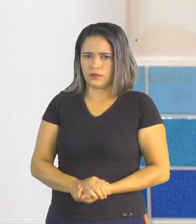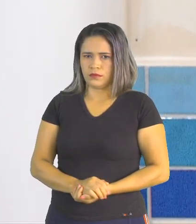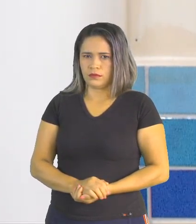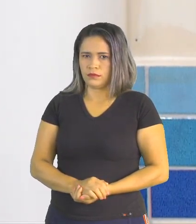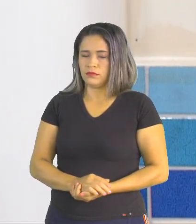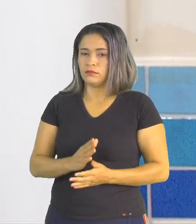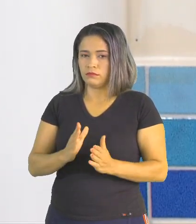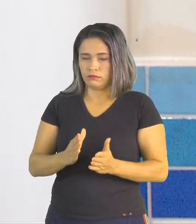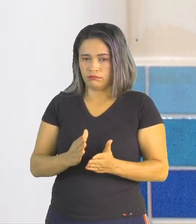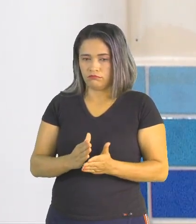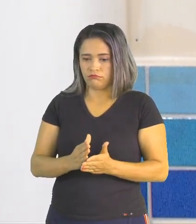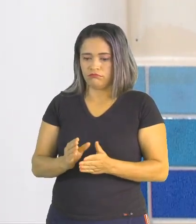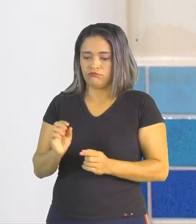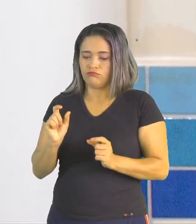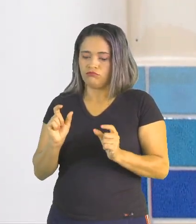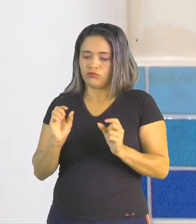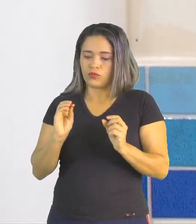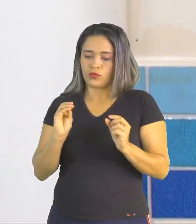Coloquei de lado de novo.